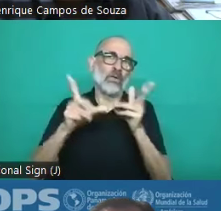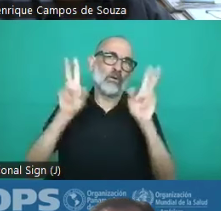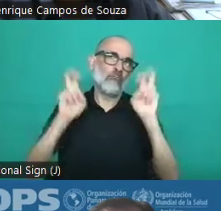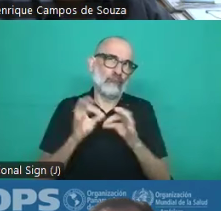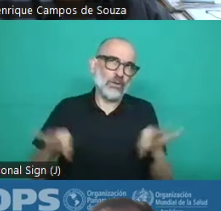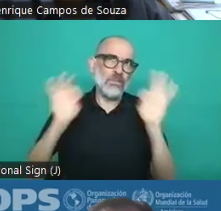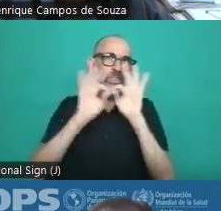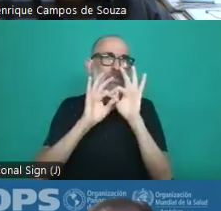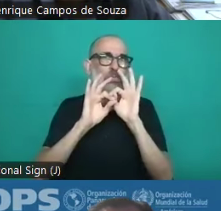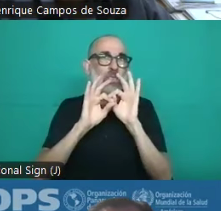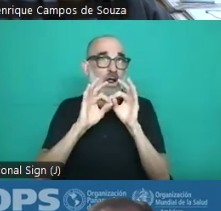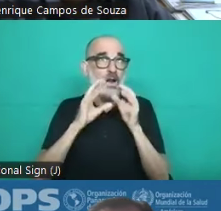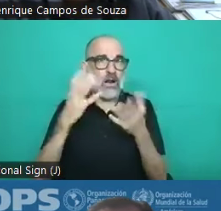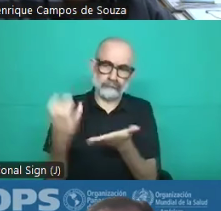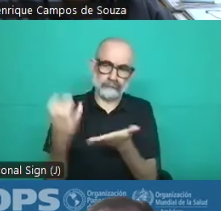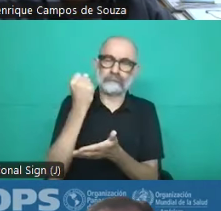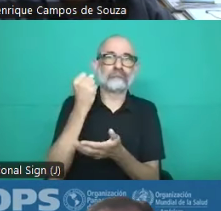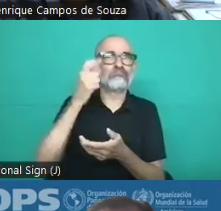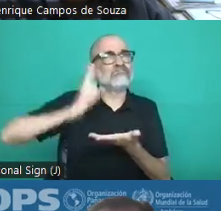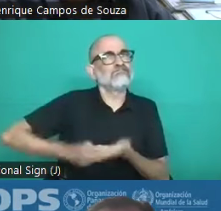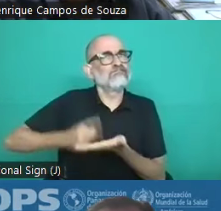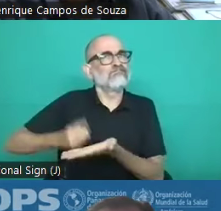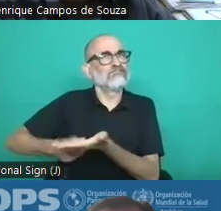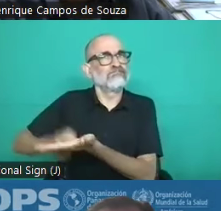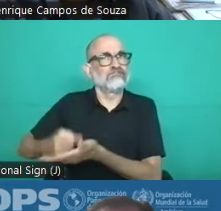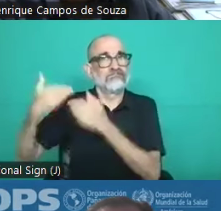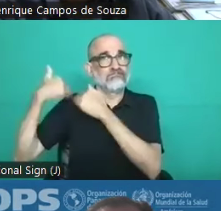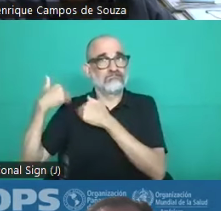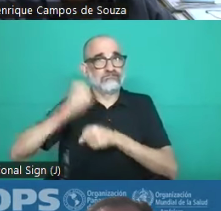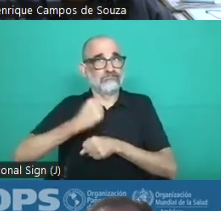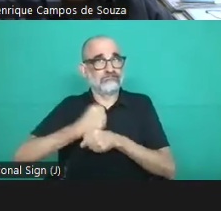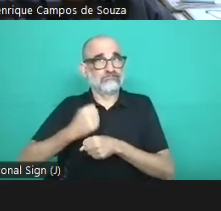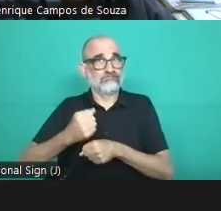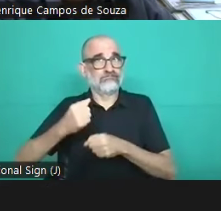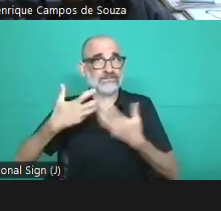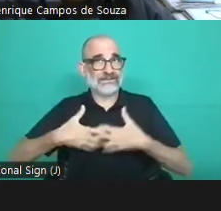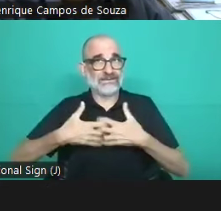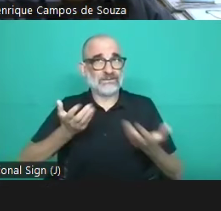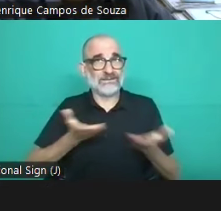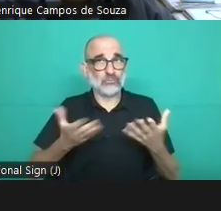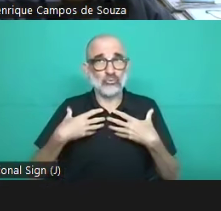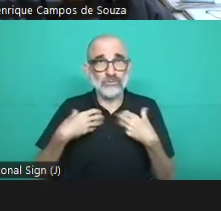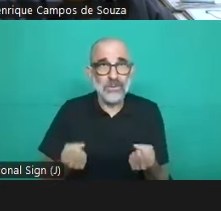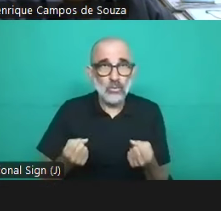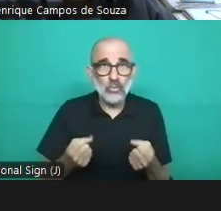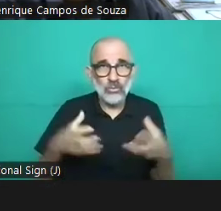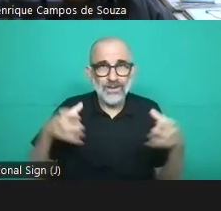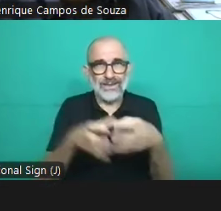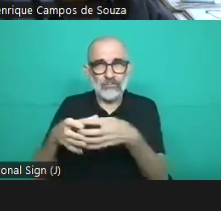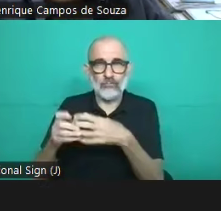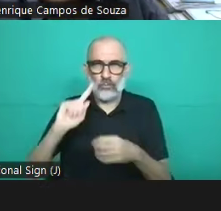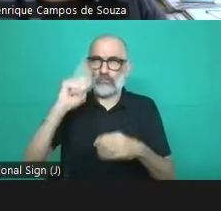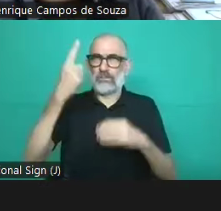de saúde, serviços de saúde e as equipes de primeira linha trabalhem ativamente em identificar e